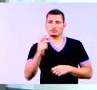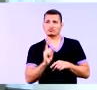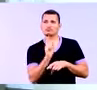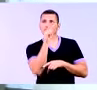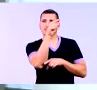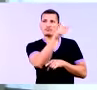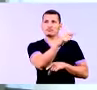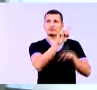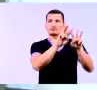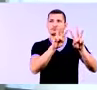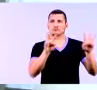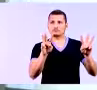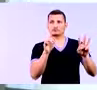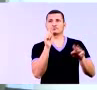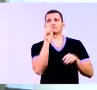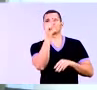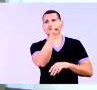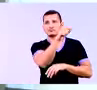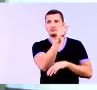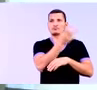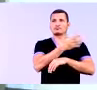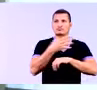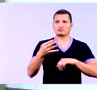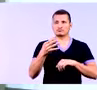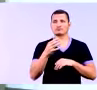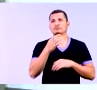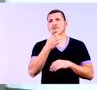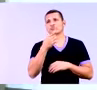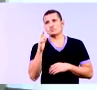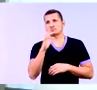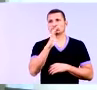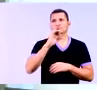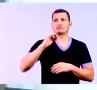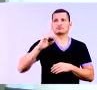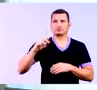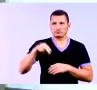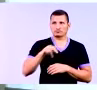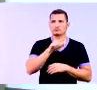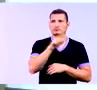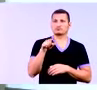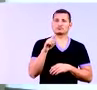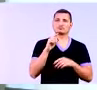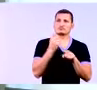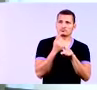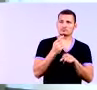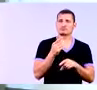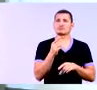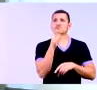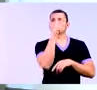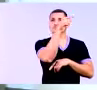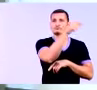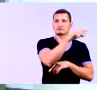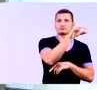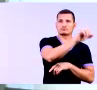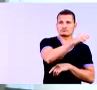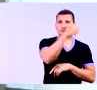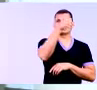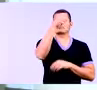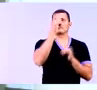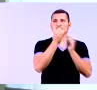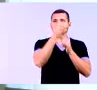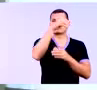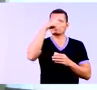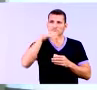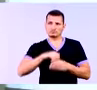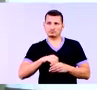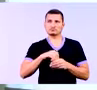do jQuery ou da Microsoft ou de algum outro CDN que vocês encontrarem, buscar informação trazendo para dentro. Então, em